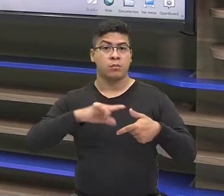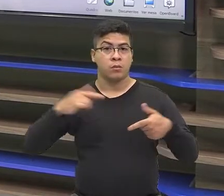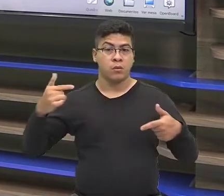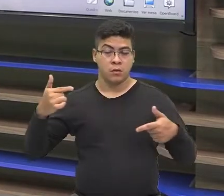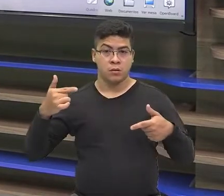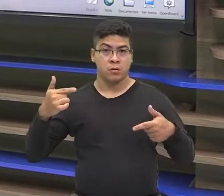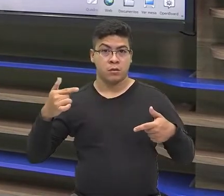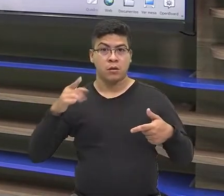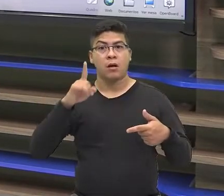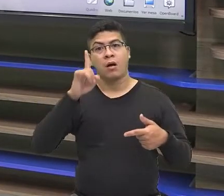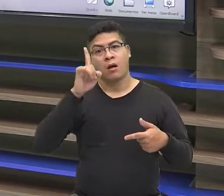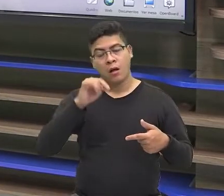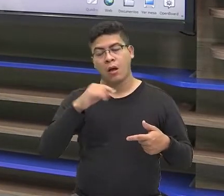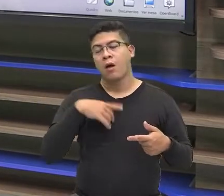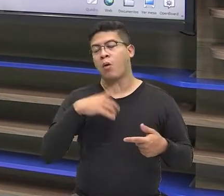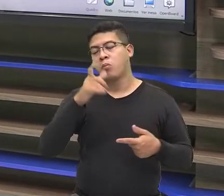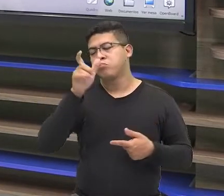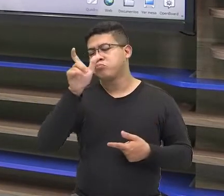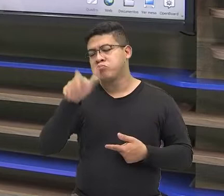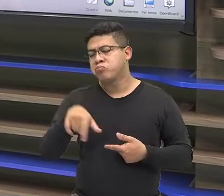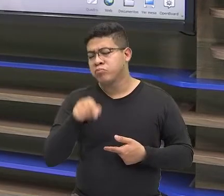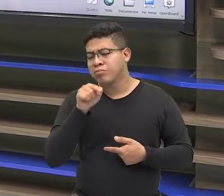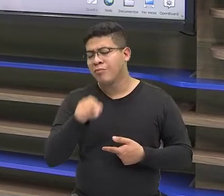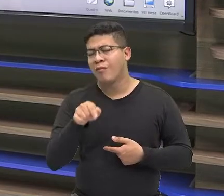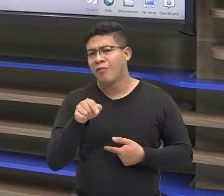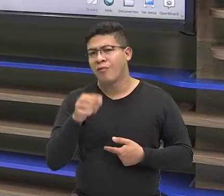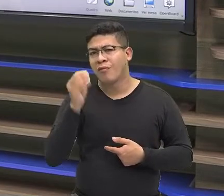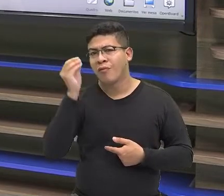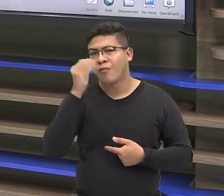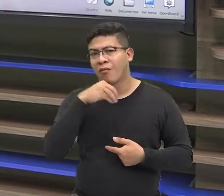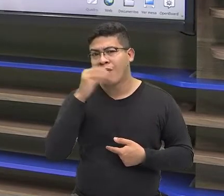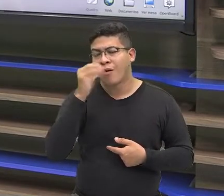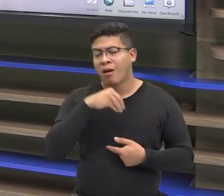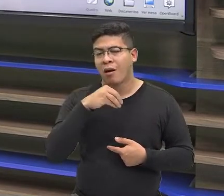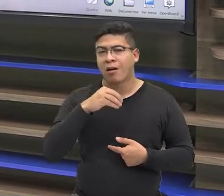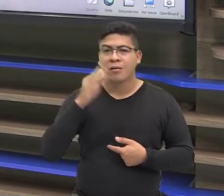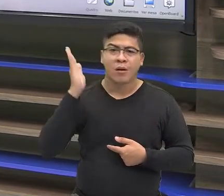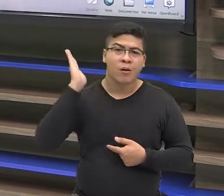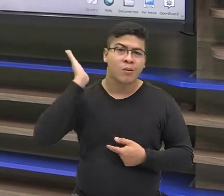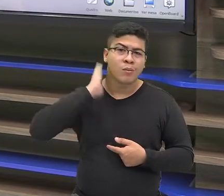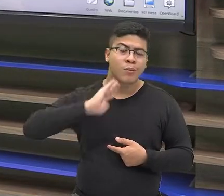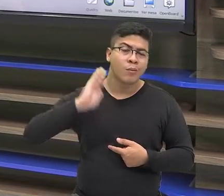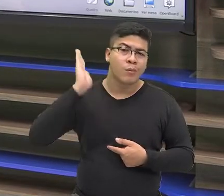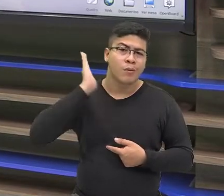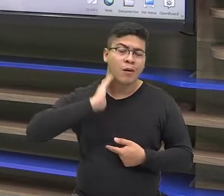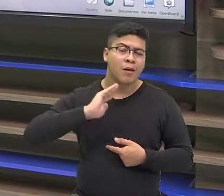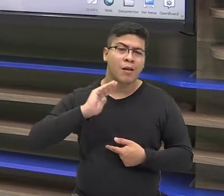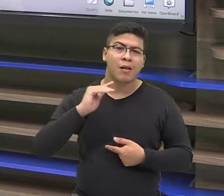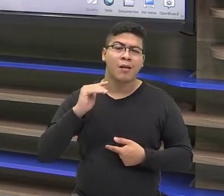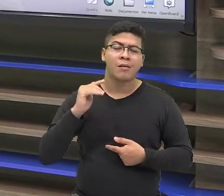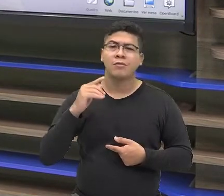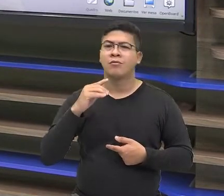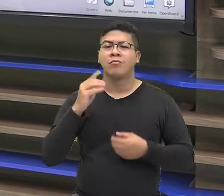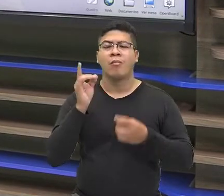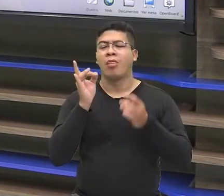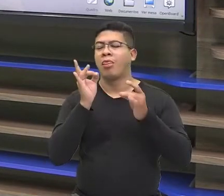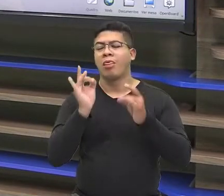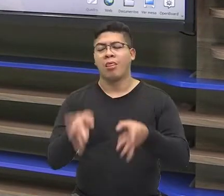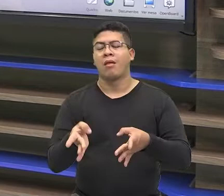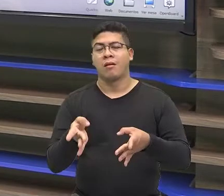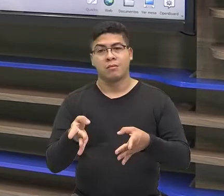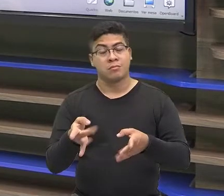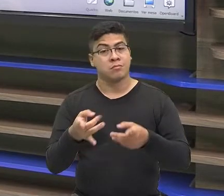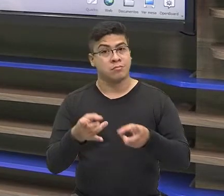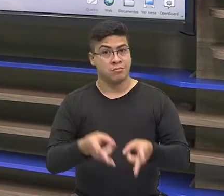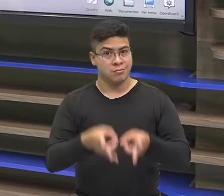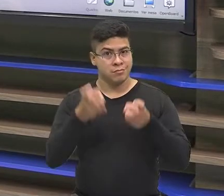ele é um sujeito fraco, um sujeito preguiçoso, um sujeito desamparado. Então, notem